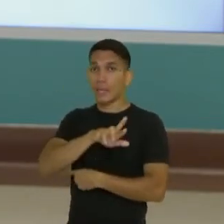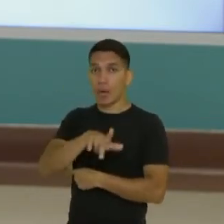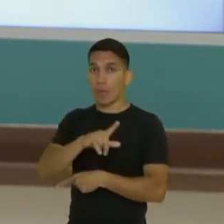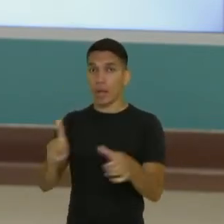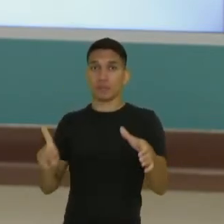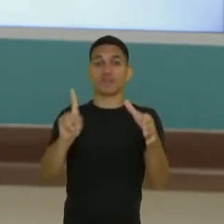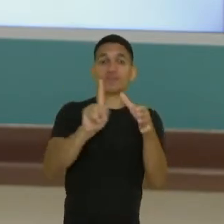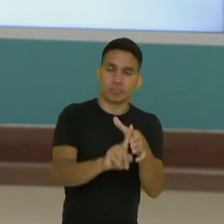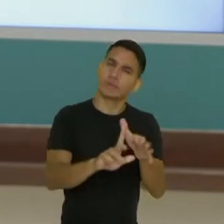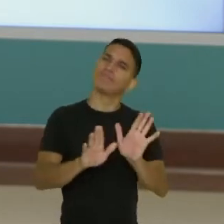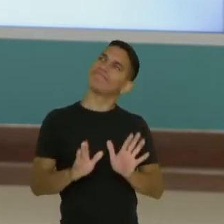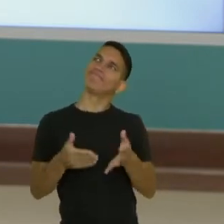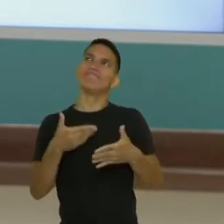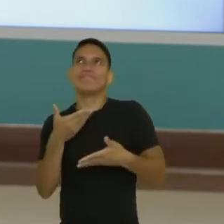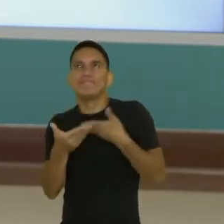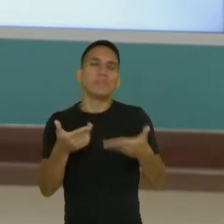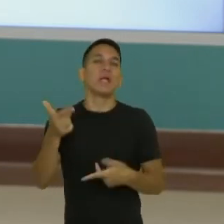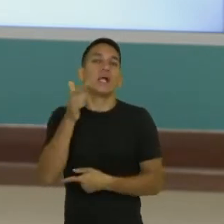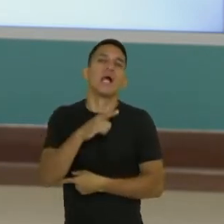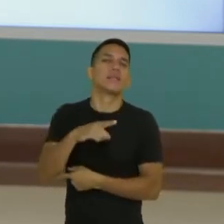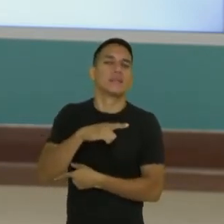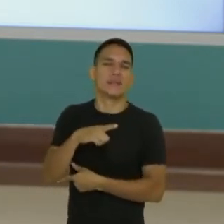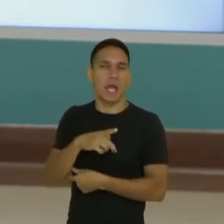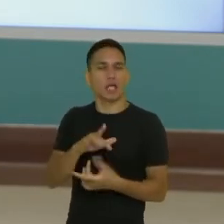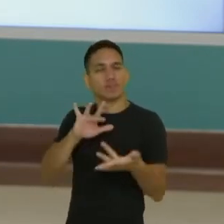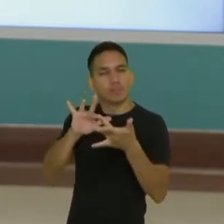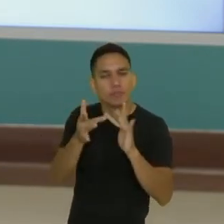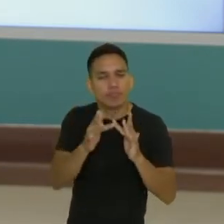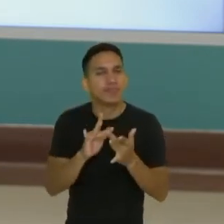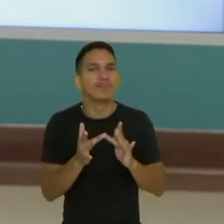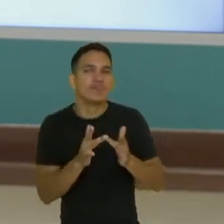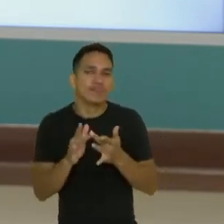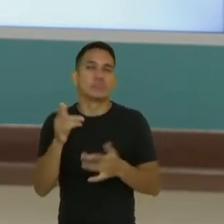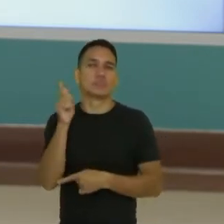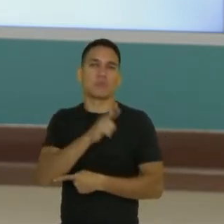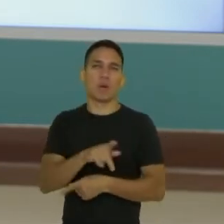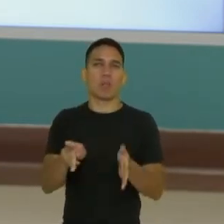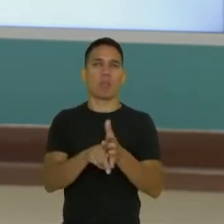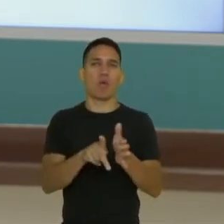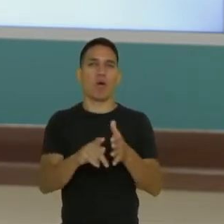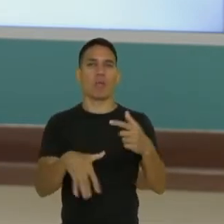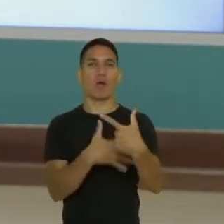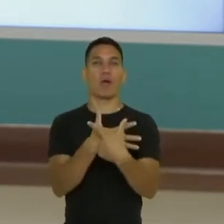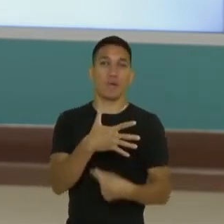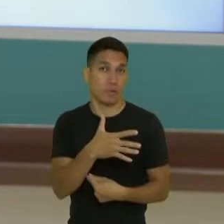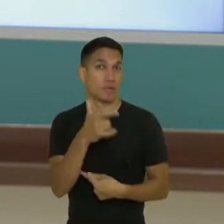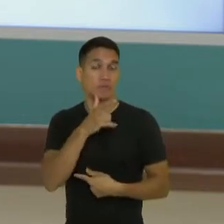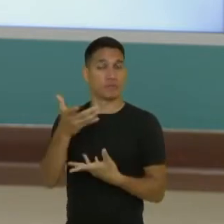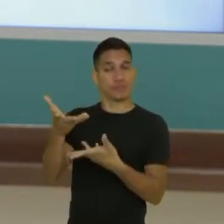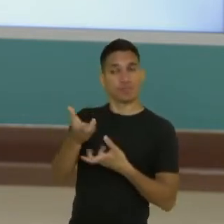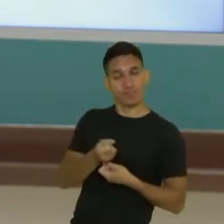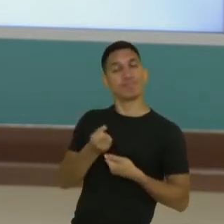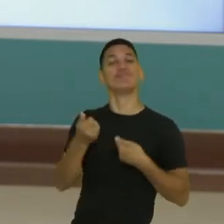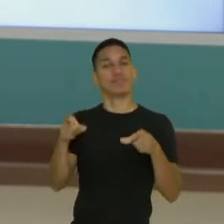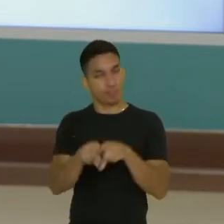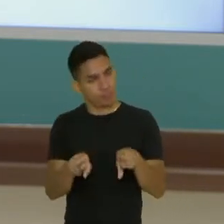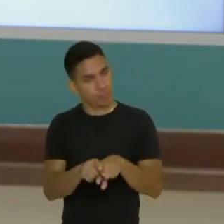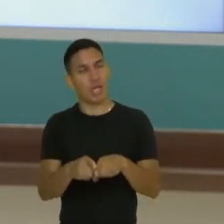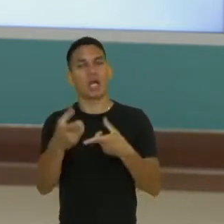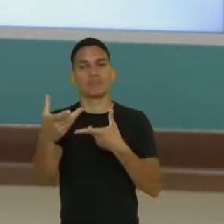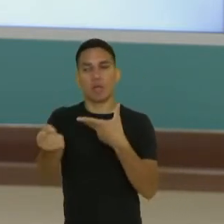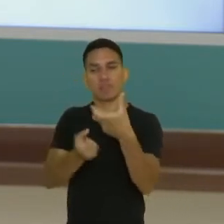Venezuela aderiu ao Mercosul em 2012, mas está suspensa desde dezembro de 2016, por